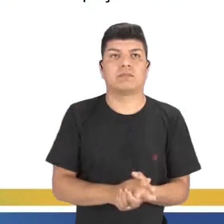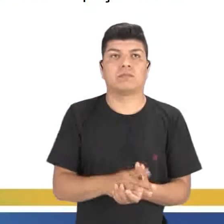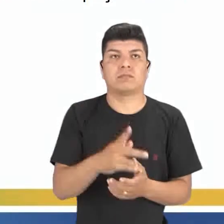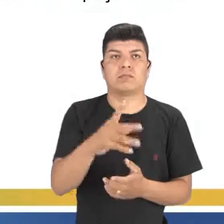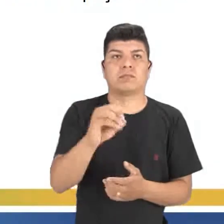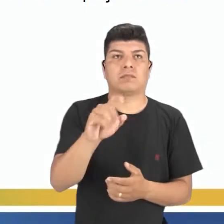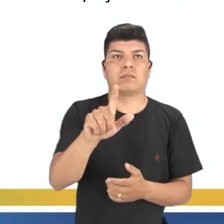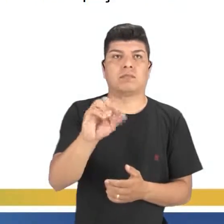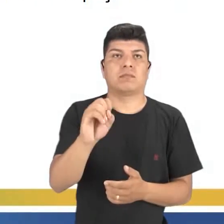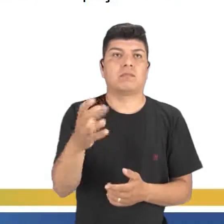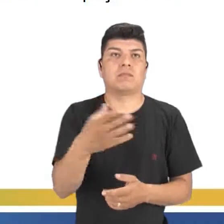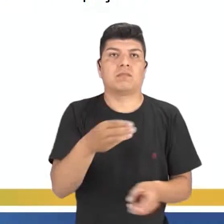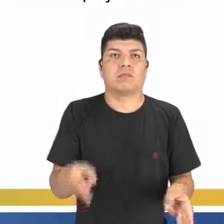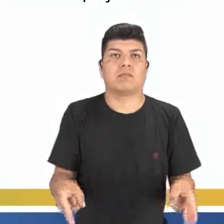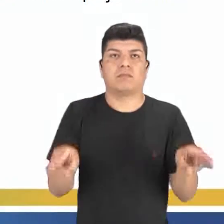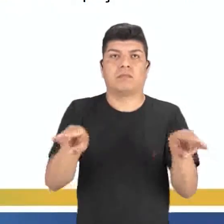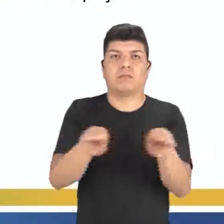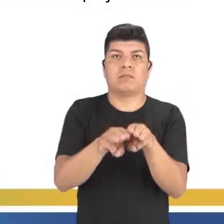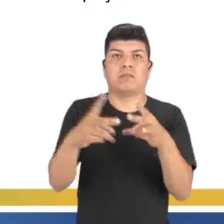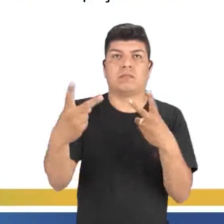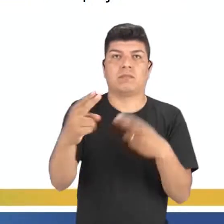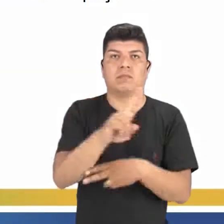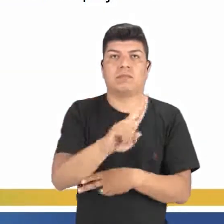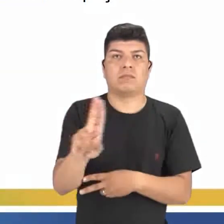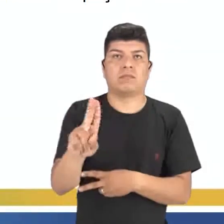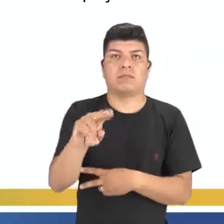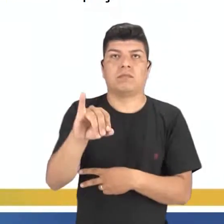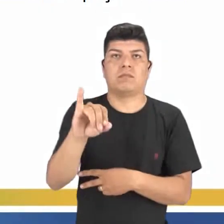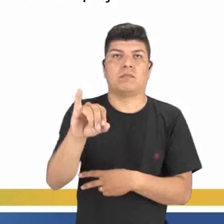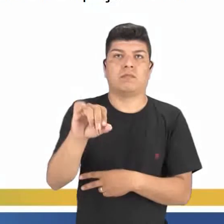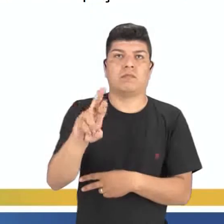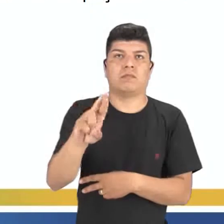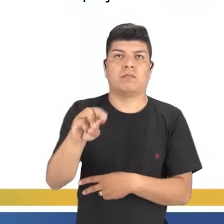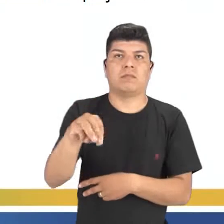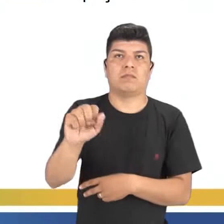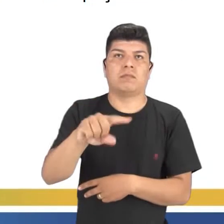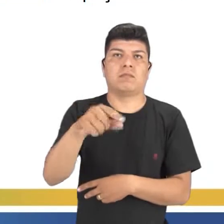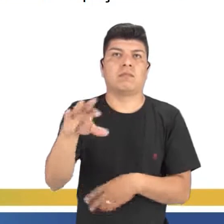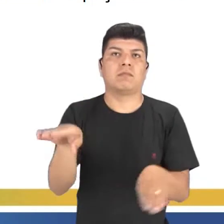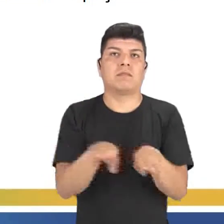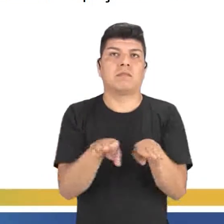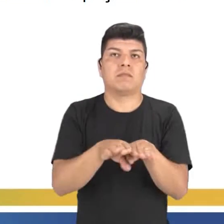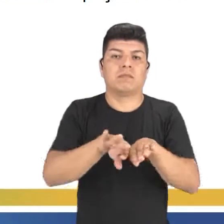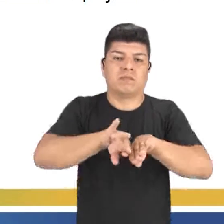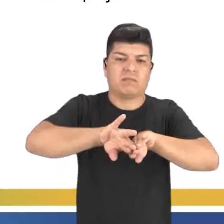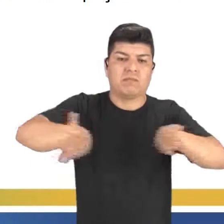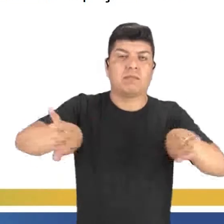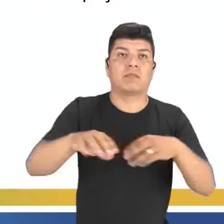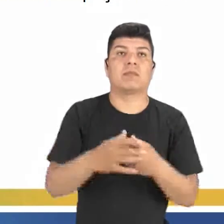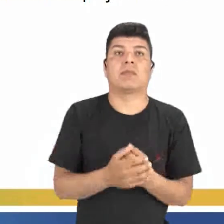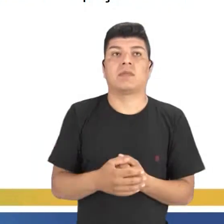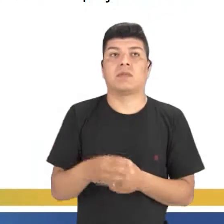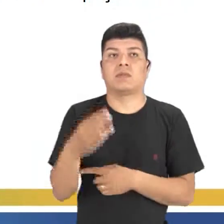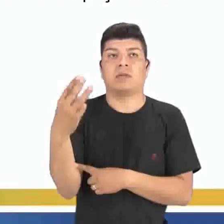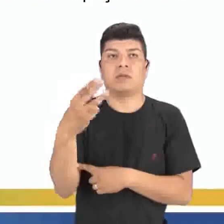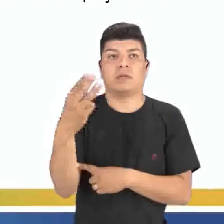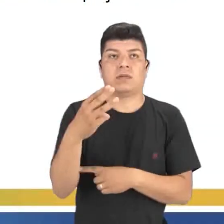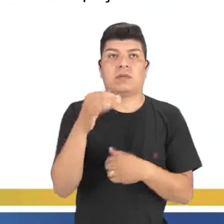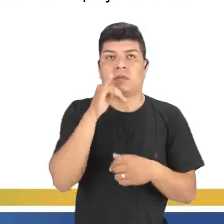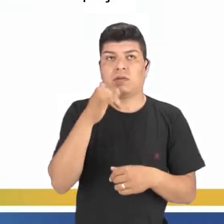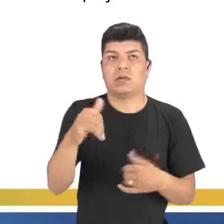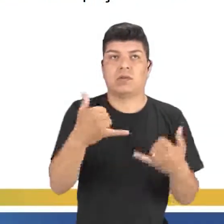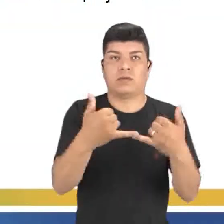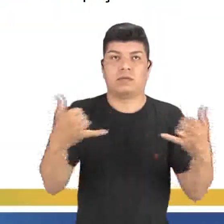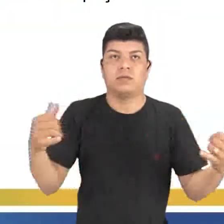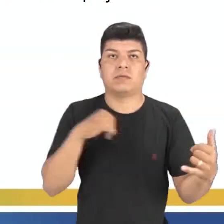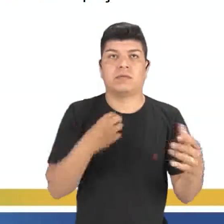os polos magnéticos de mesmo nome em 2 ímãs distintos se repelem. A 3, corrente elétrica em um fio